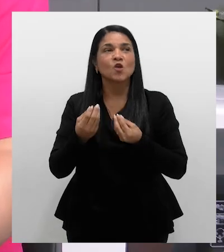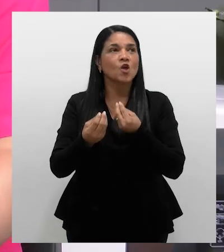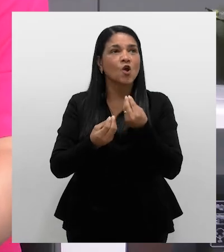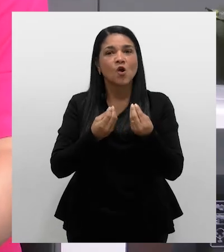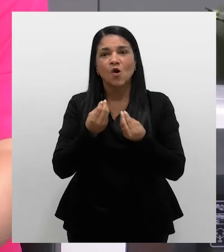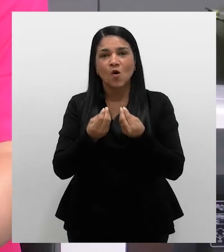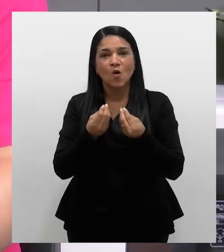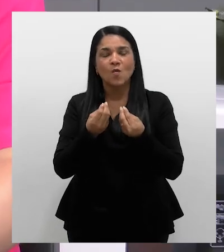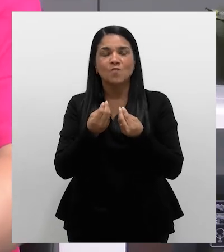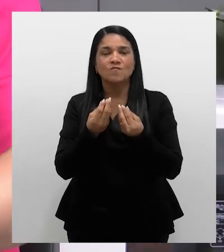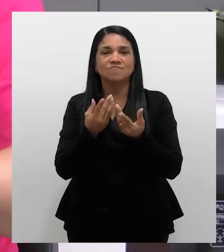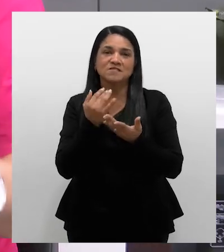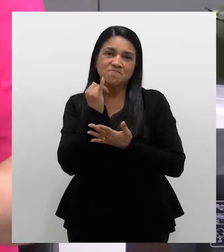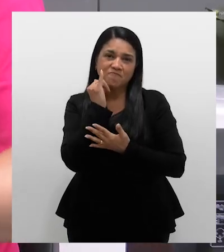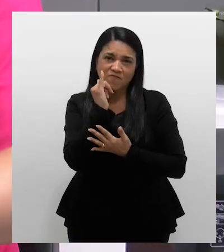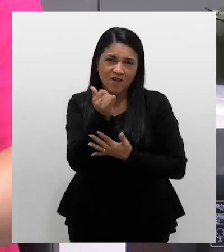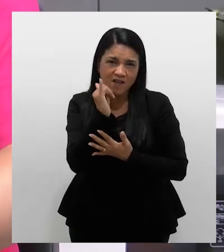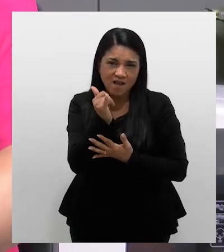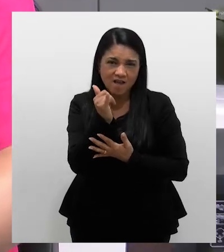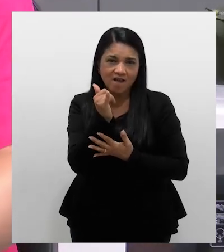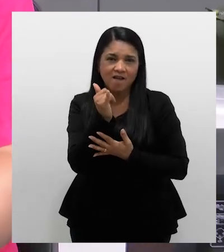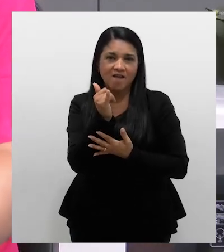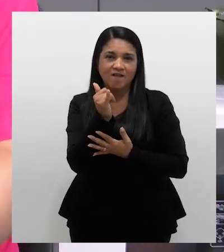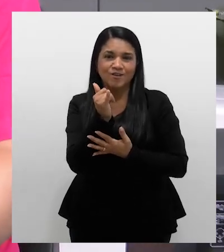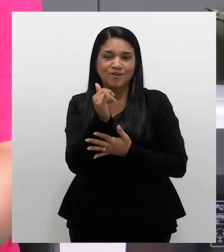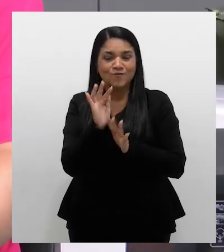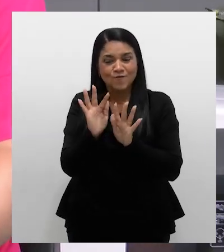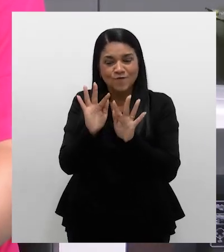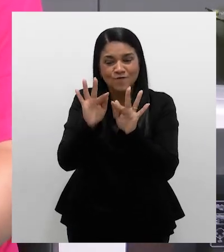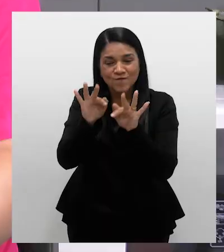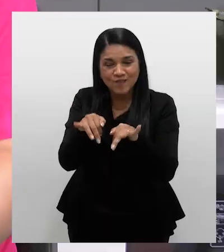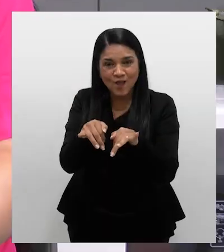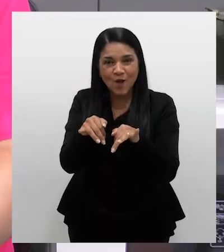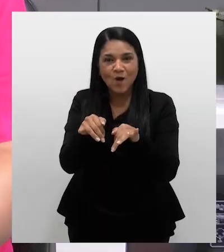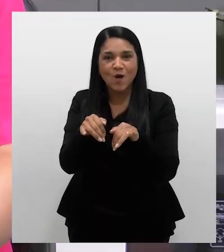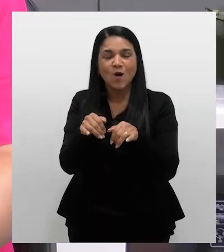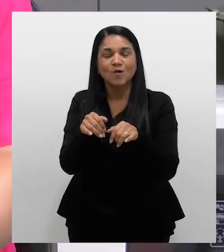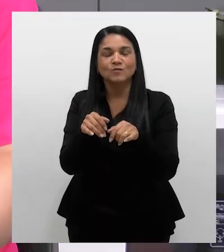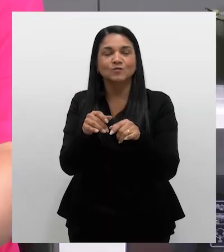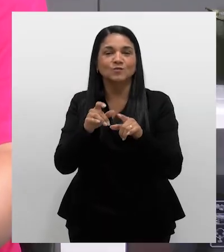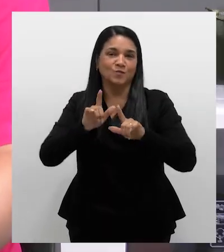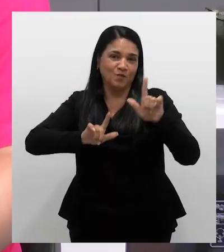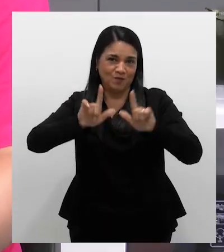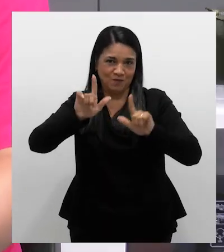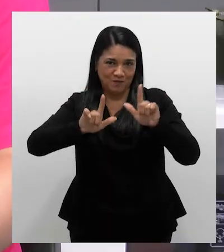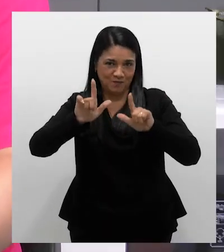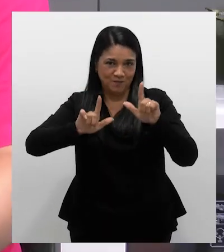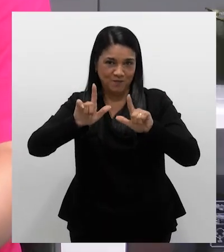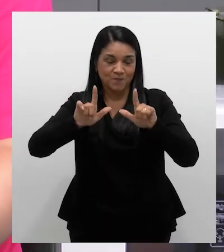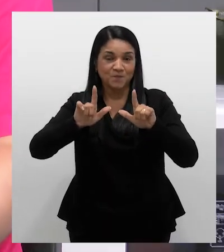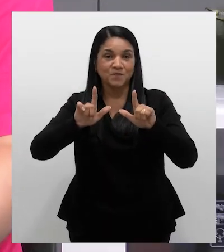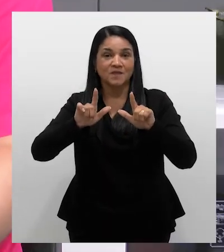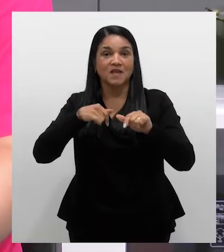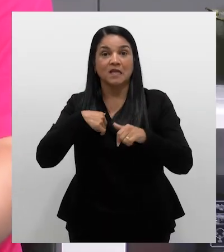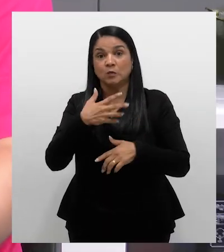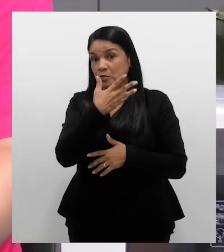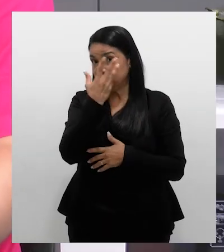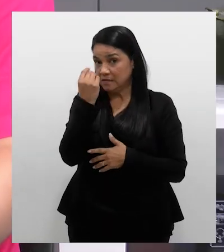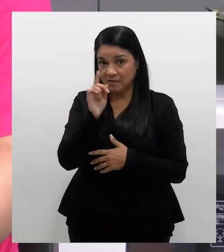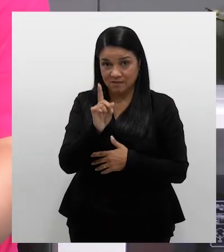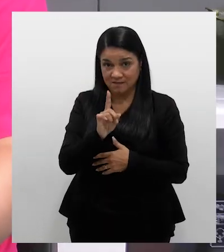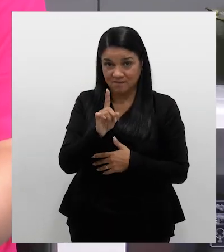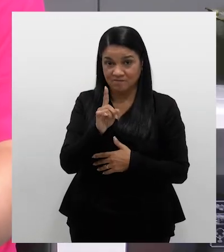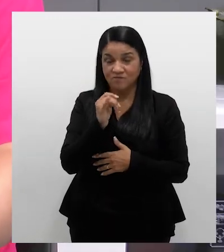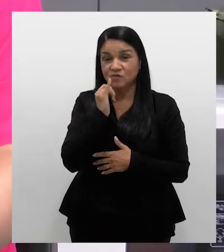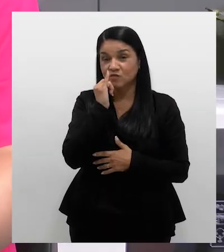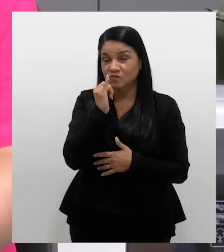né? O que você tem para dizer para a gente agora nesse finzinho de Você Pode. E não